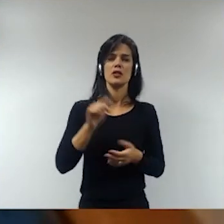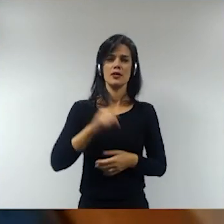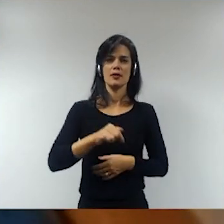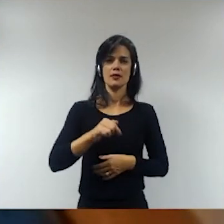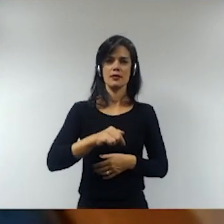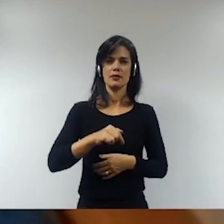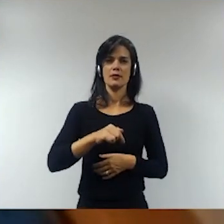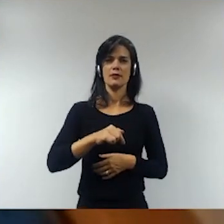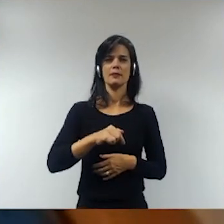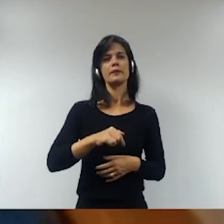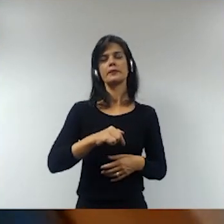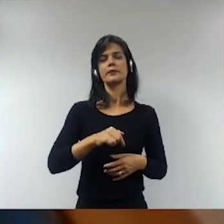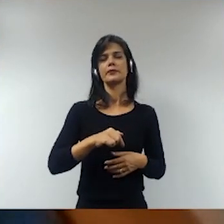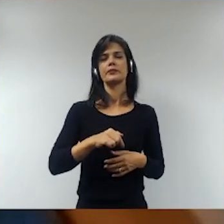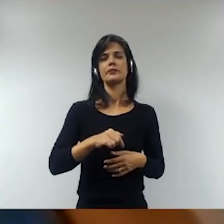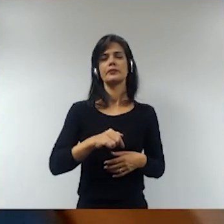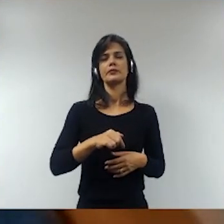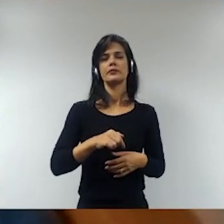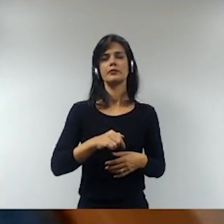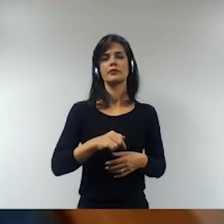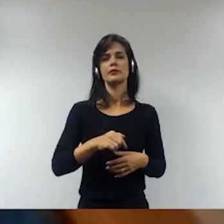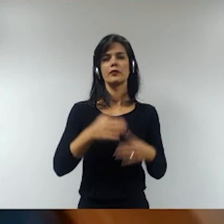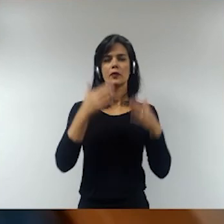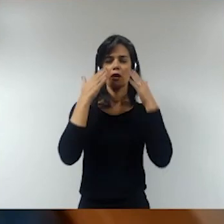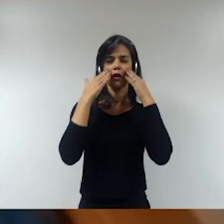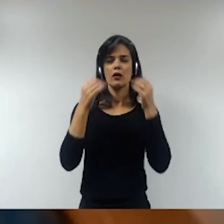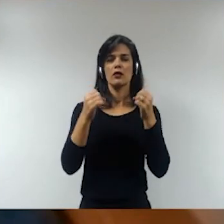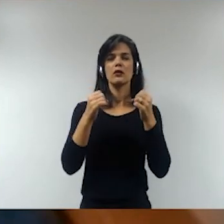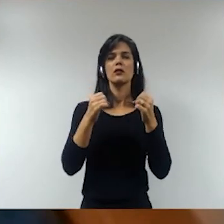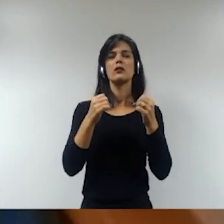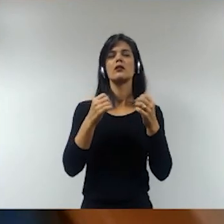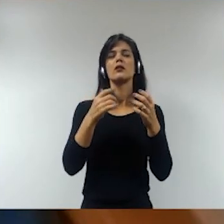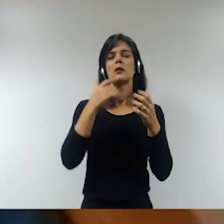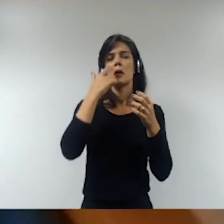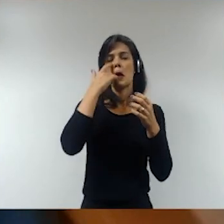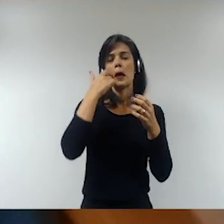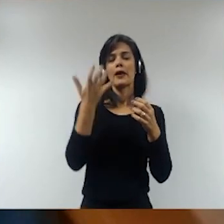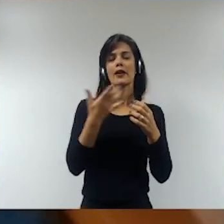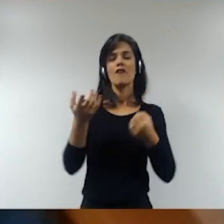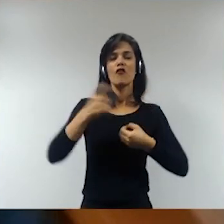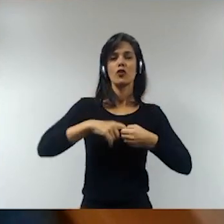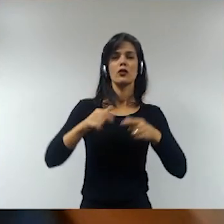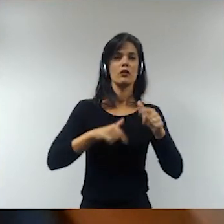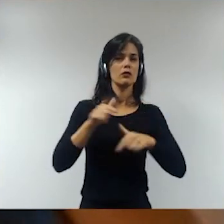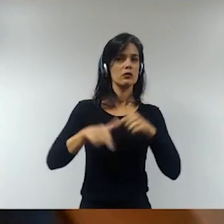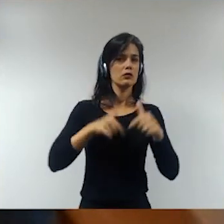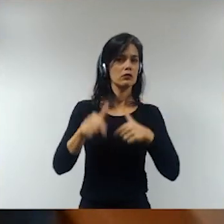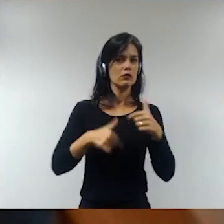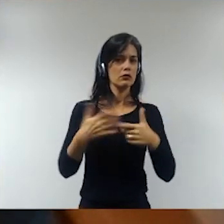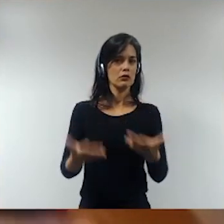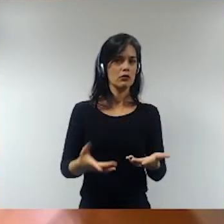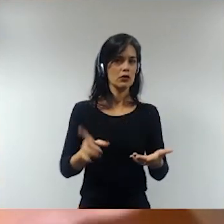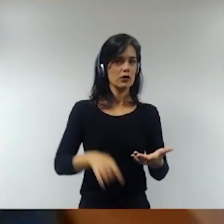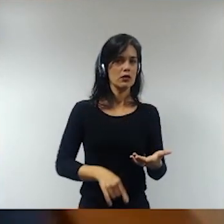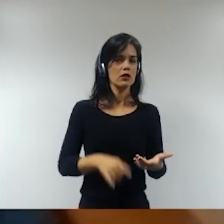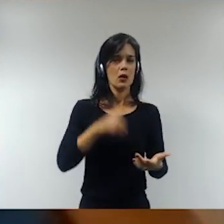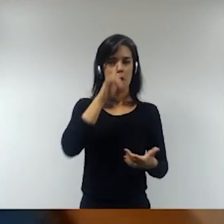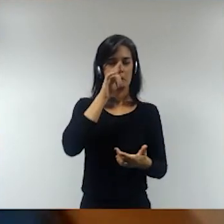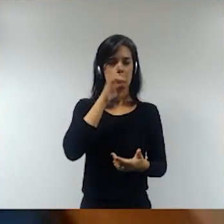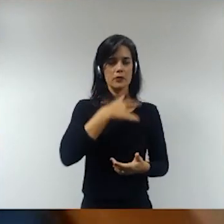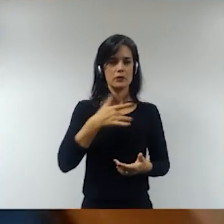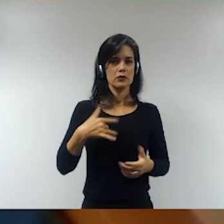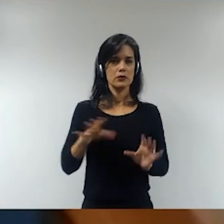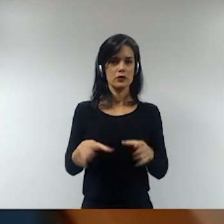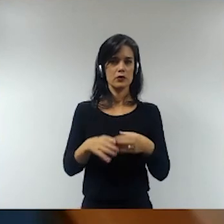aqui o Tribunal de Justiça querendo voltar aos trabalhos, colocando em risco a saúde da advocacia, como o Eric